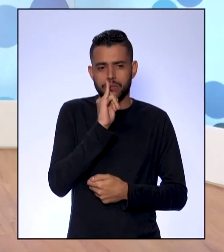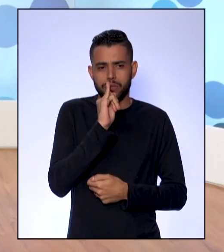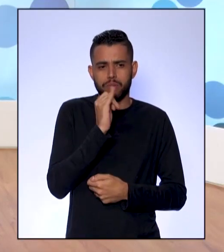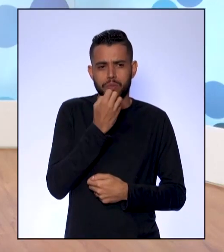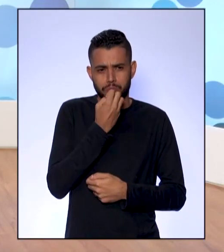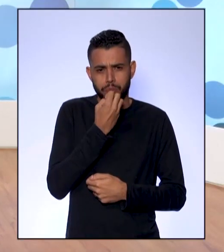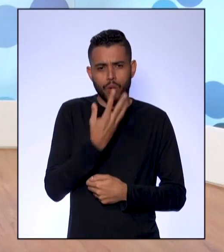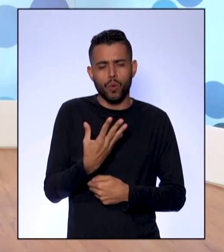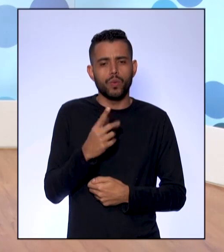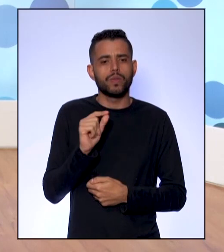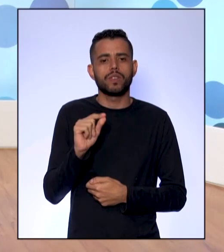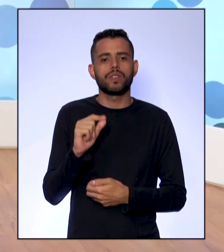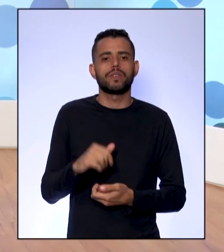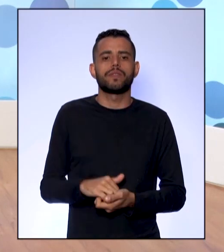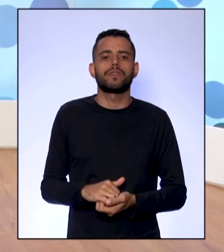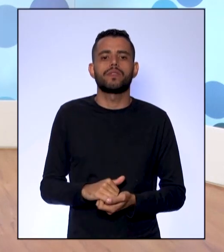adendo,